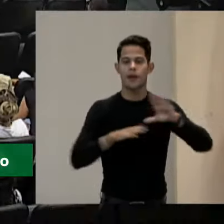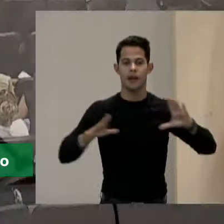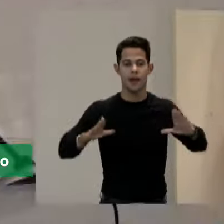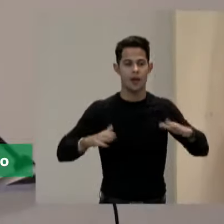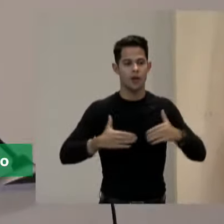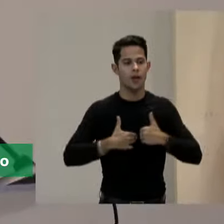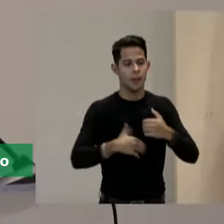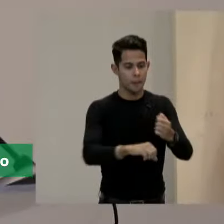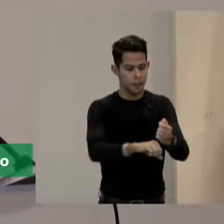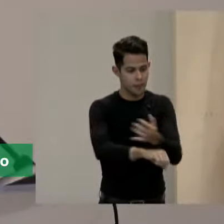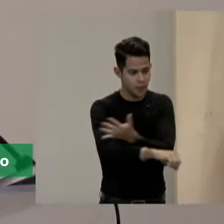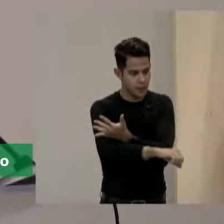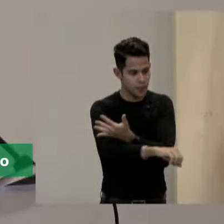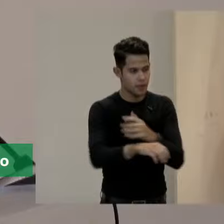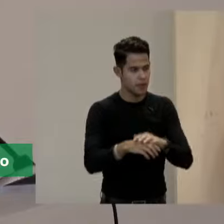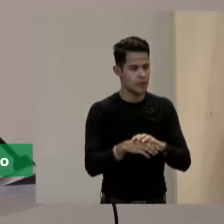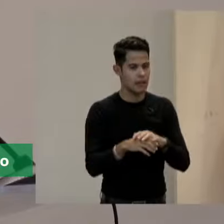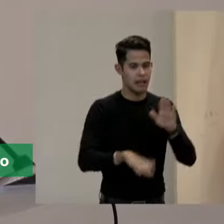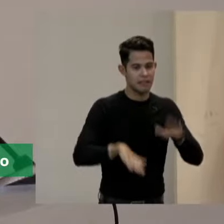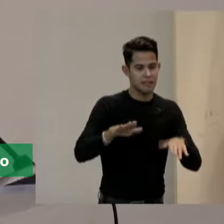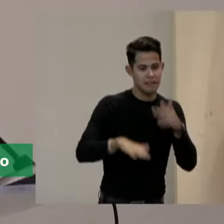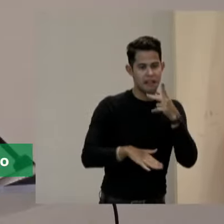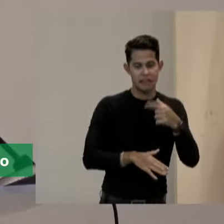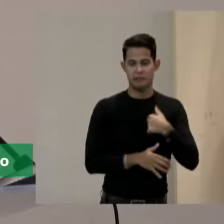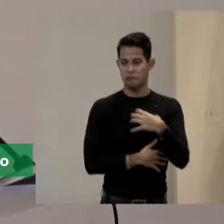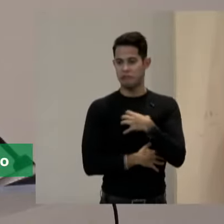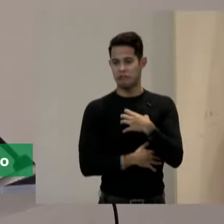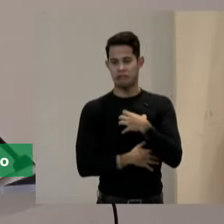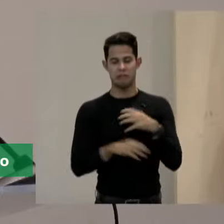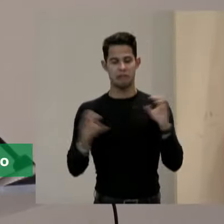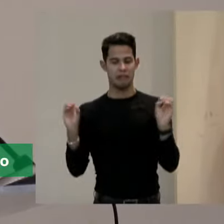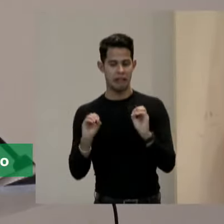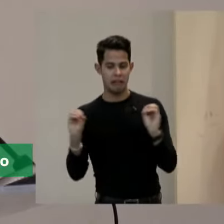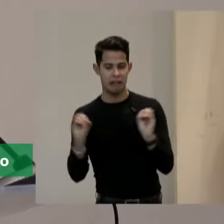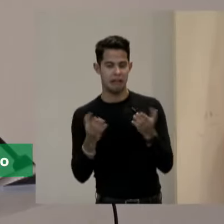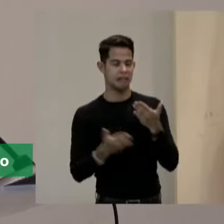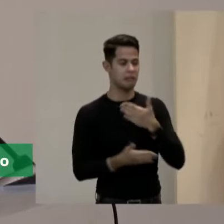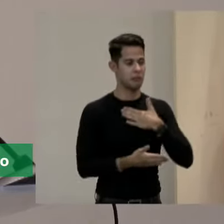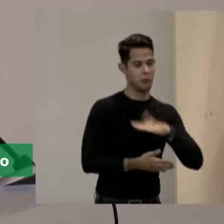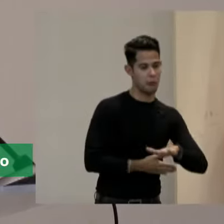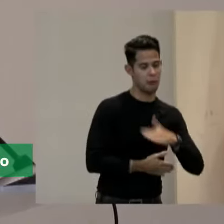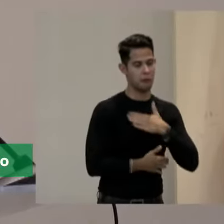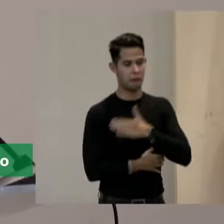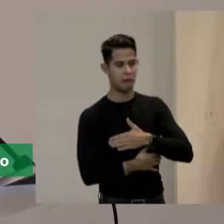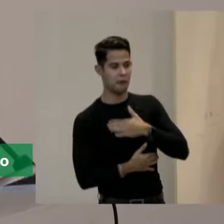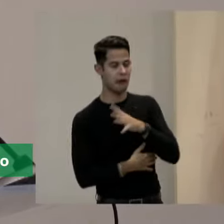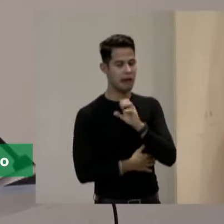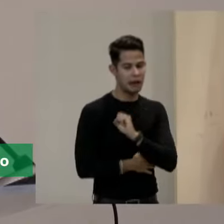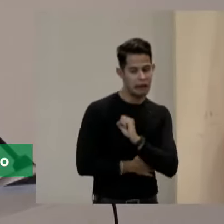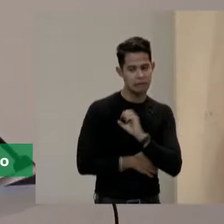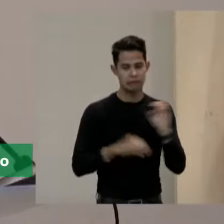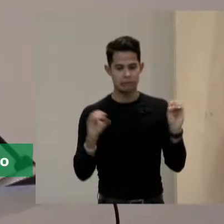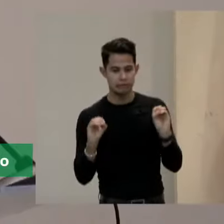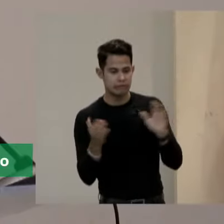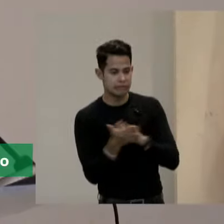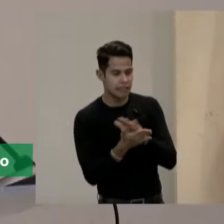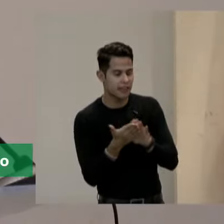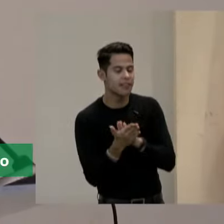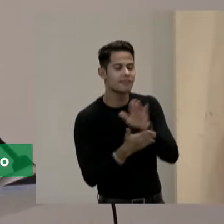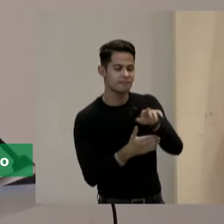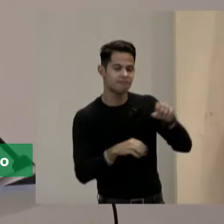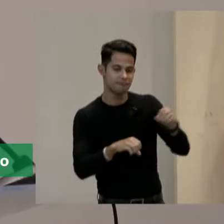aqui, que, né, que dizem que não sente nada, que autista não gosta, não desgosta, não ama, não... Né? E daí